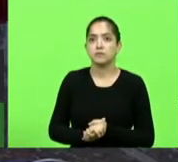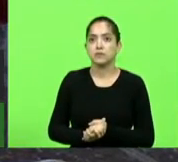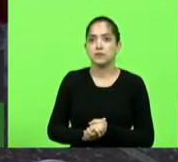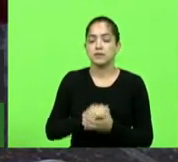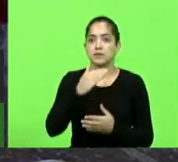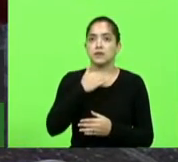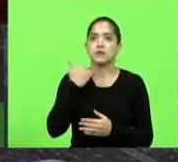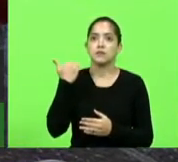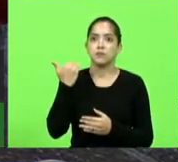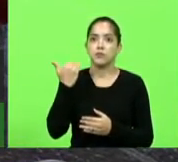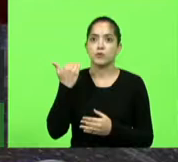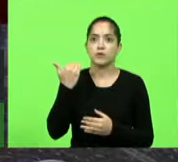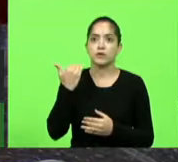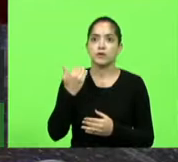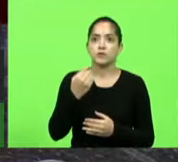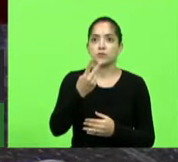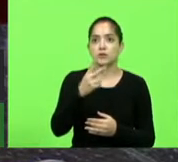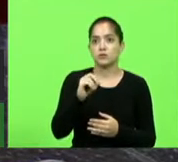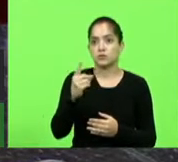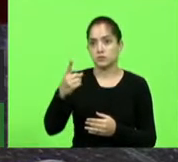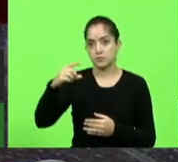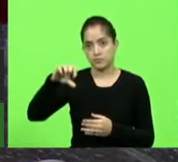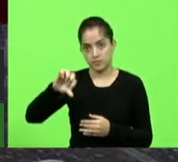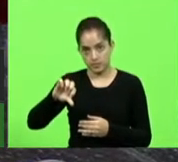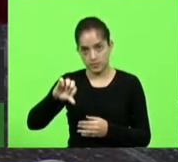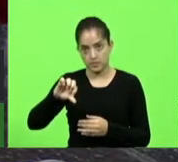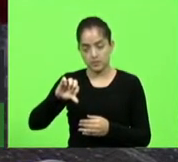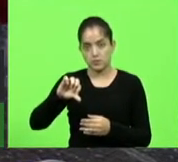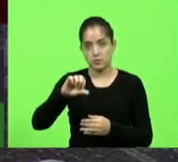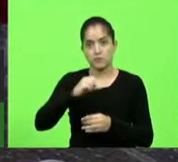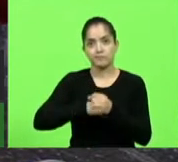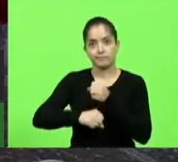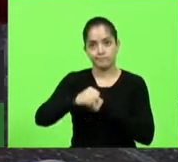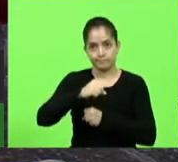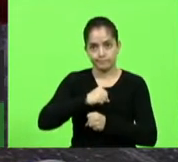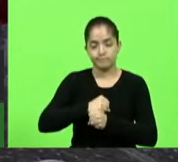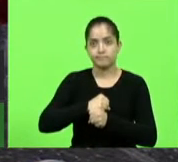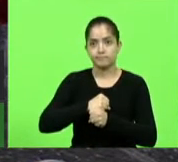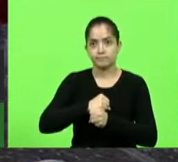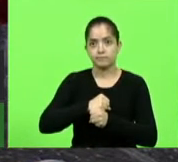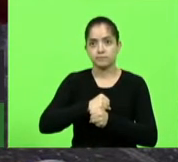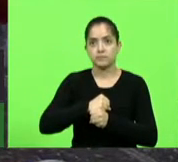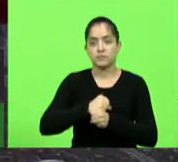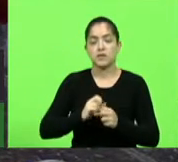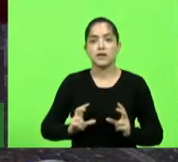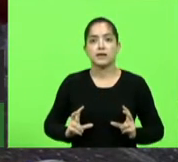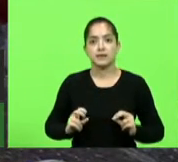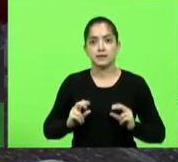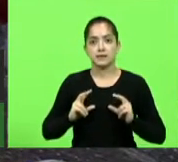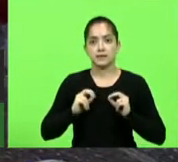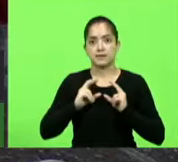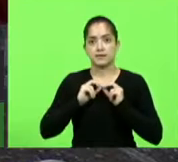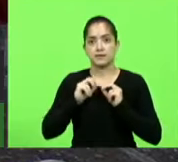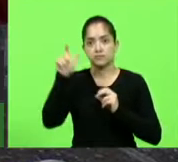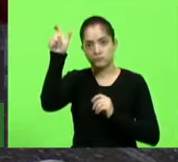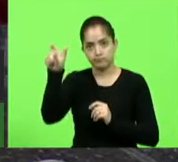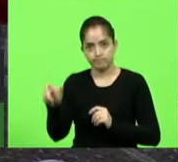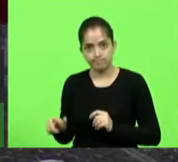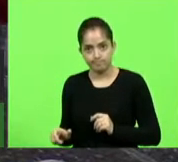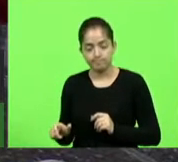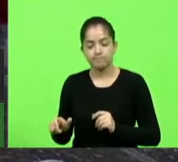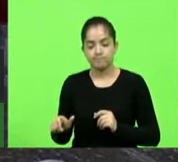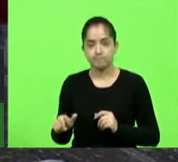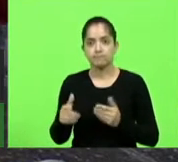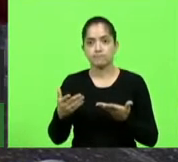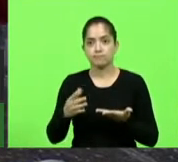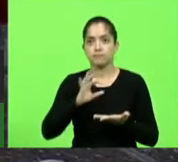em 2019, julho de 2019, vítima de um câncer. Esse grande sargento, policial,